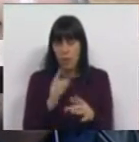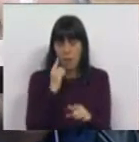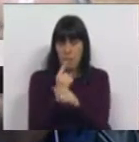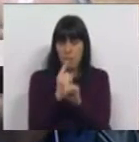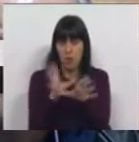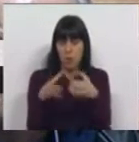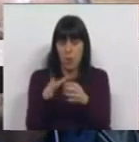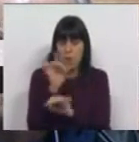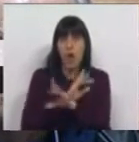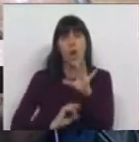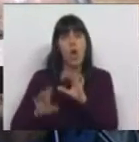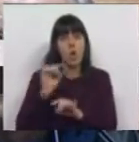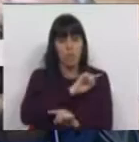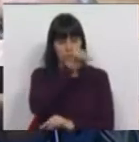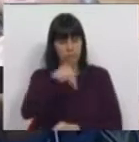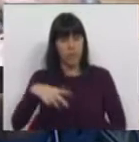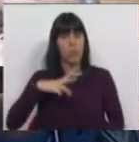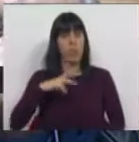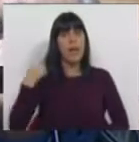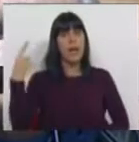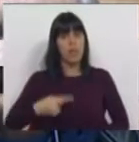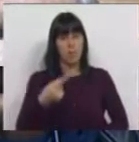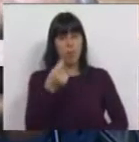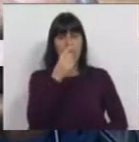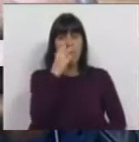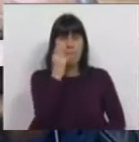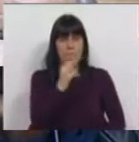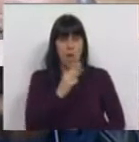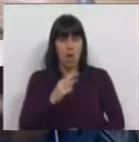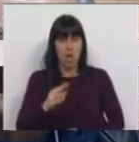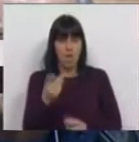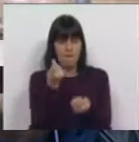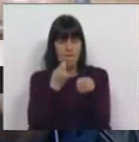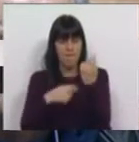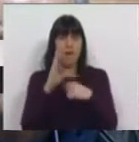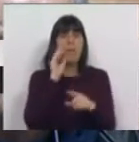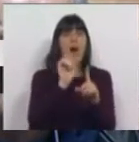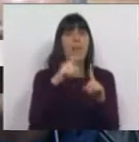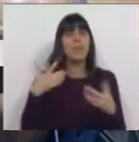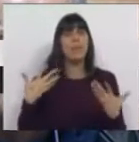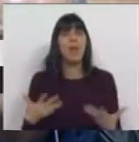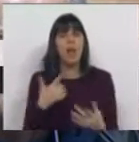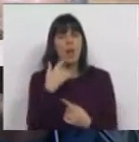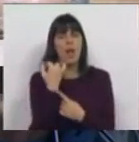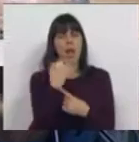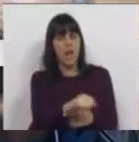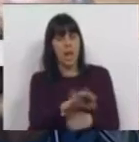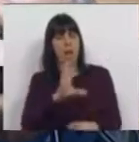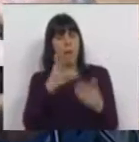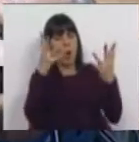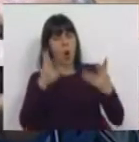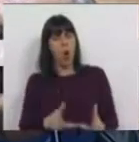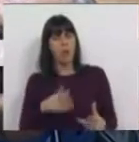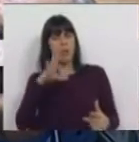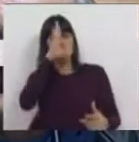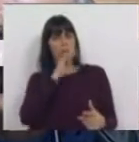mesma Comissão Europeia que veio a Portugal impor um custo de milhares de milhões de euros na venda do Banif, agora nega ao país o orçamento